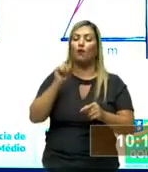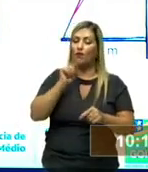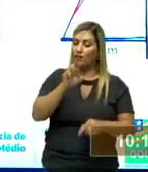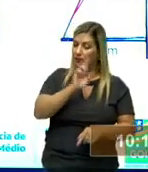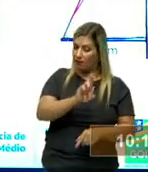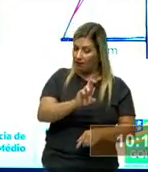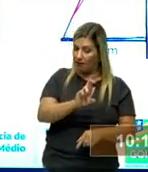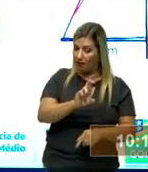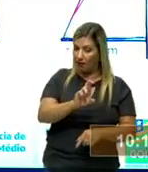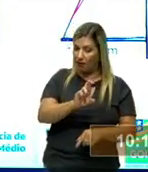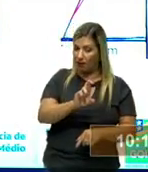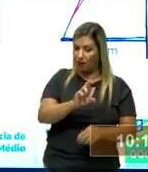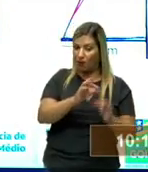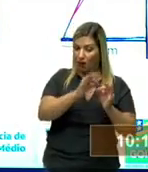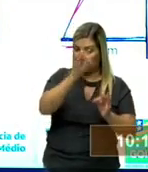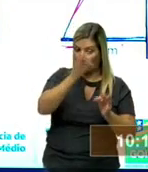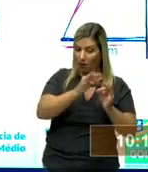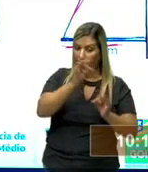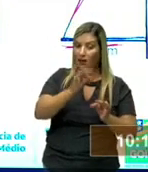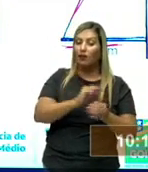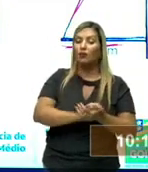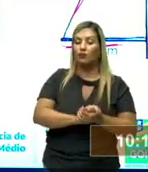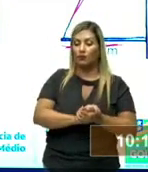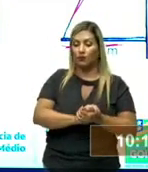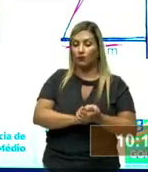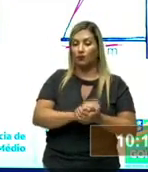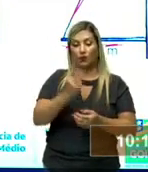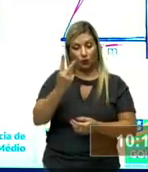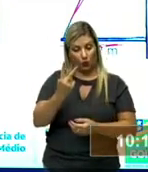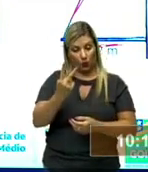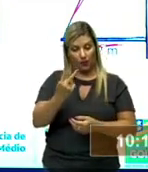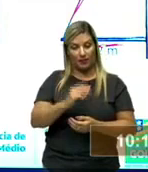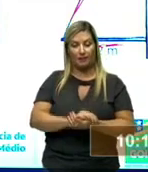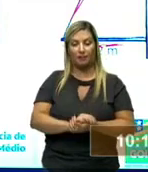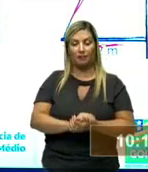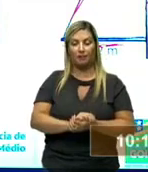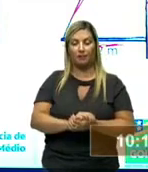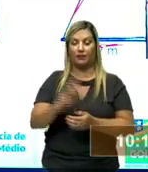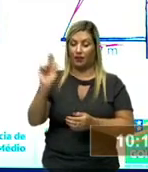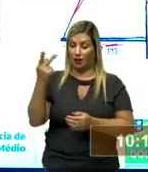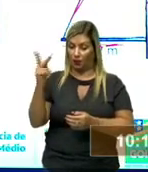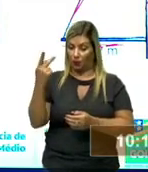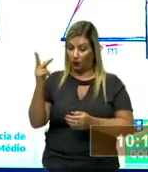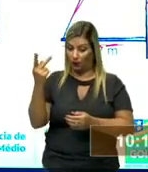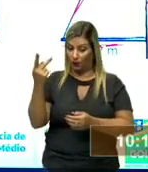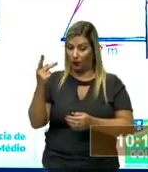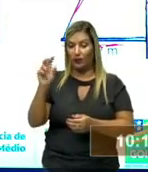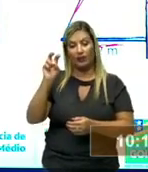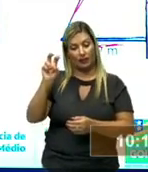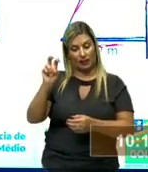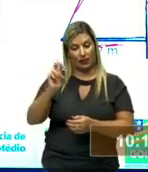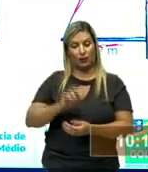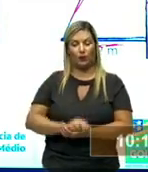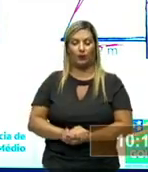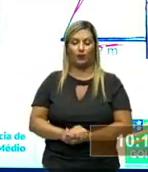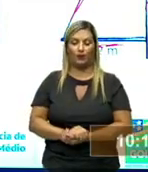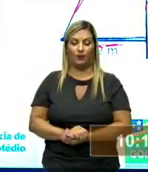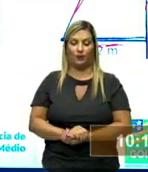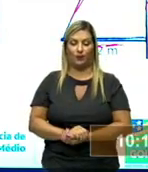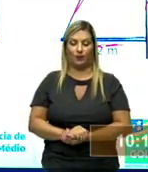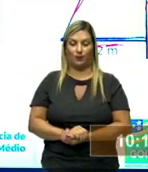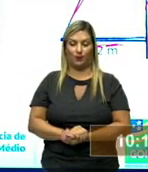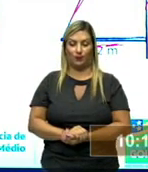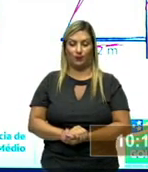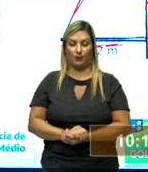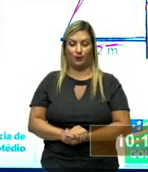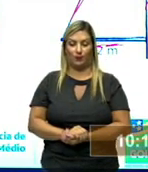raio o raio é o tamanho aqui da vela Então vai ser dois e altura tá aqui ó é a vela no máximo Então vezes